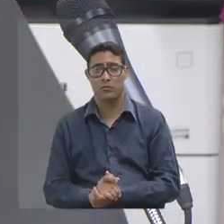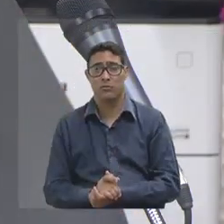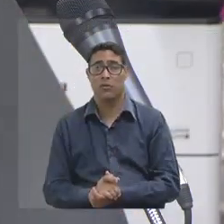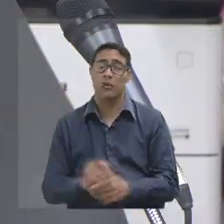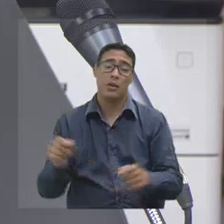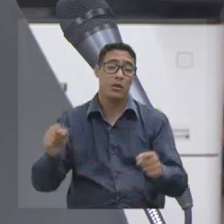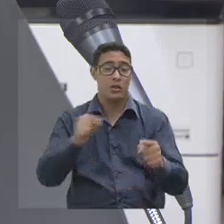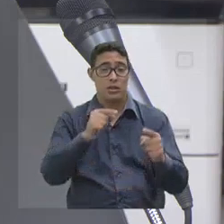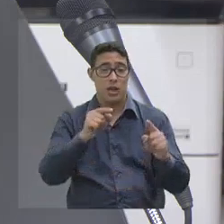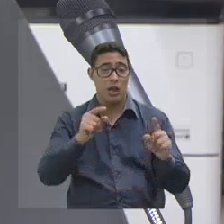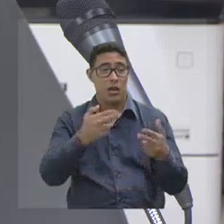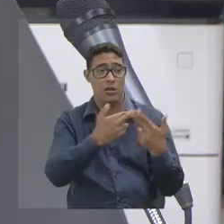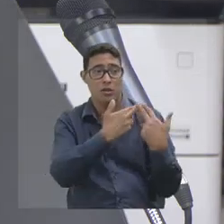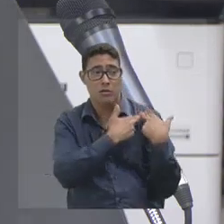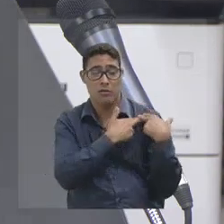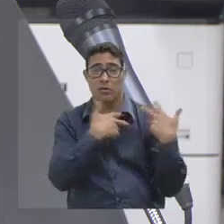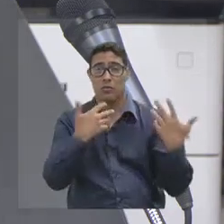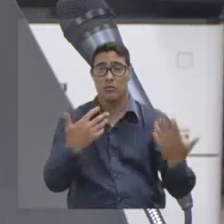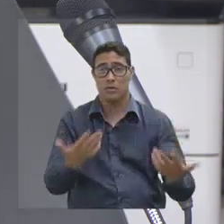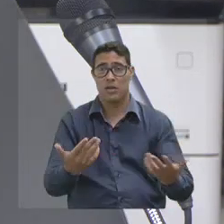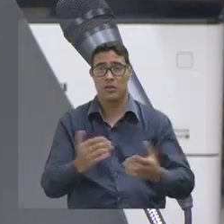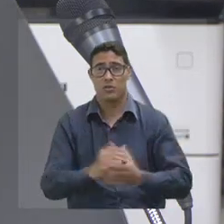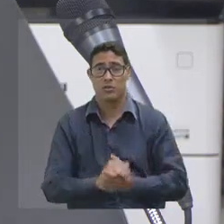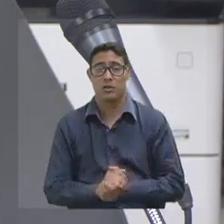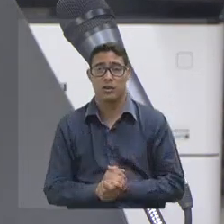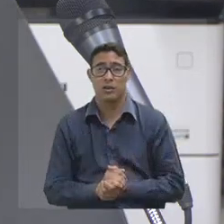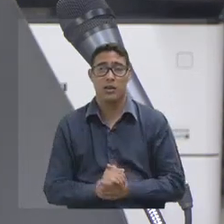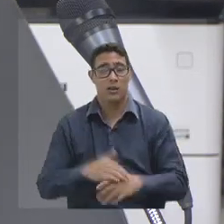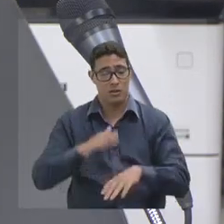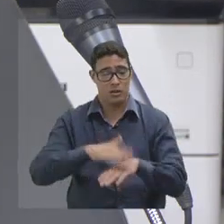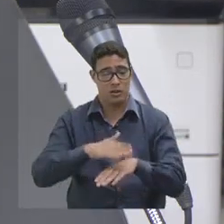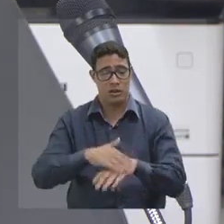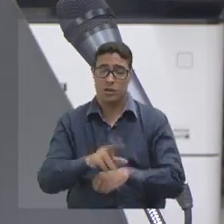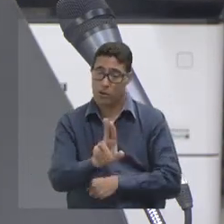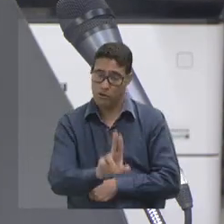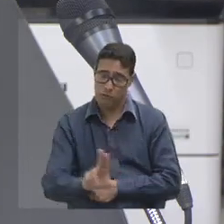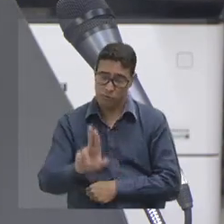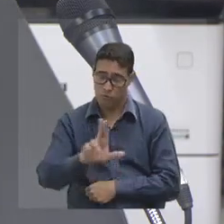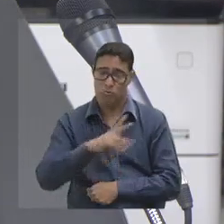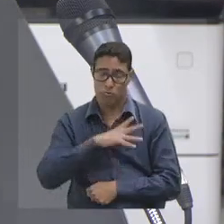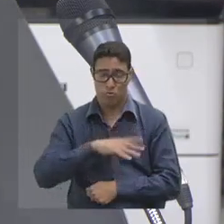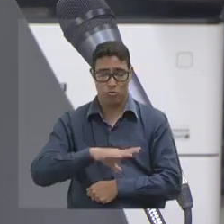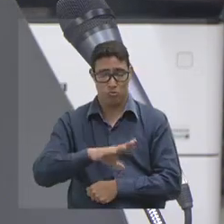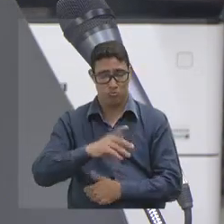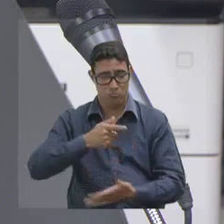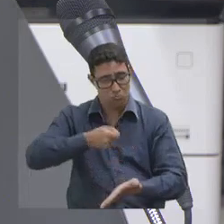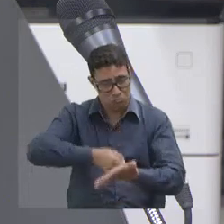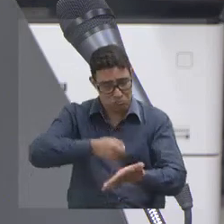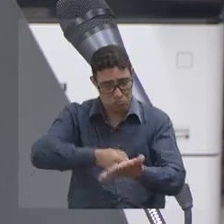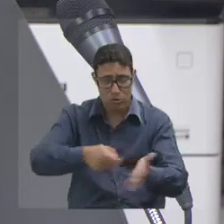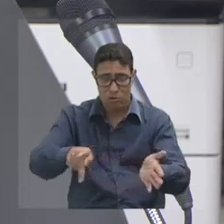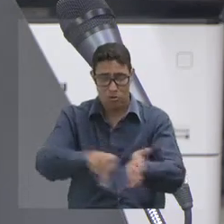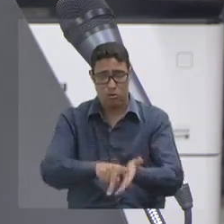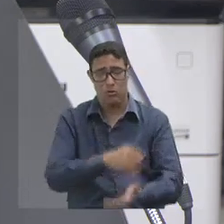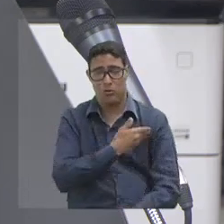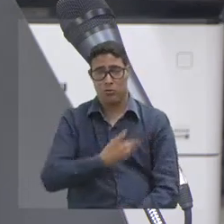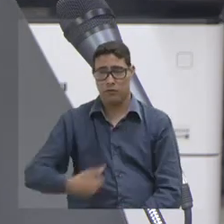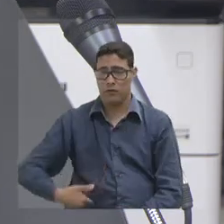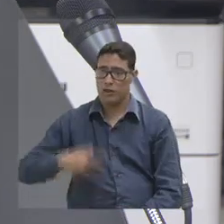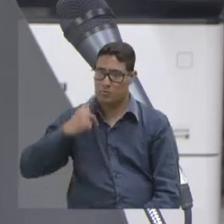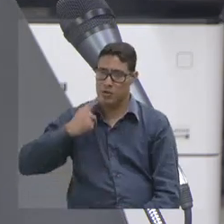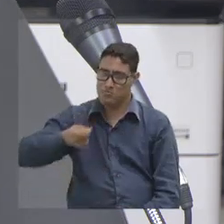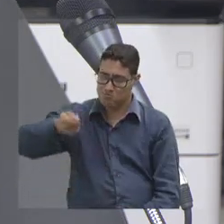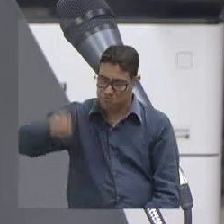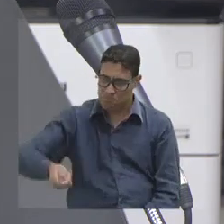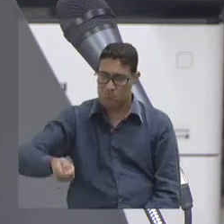quem é que realmente usou a força do governo para punir quem